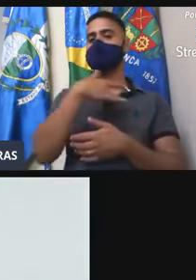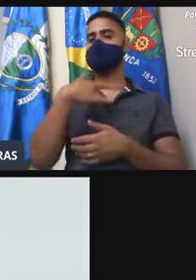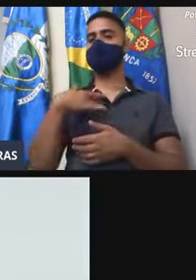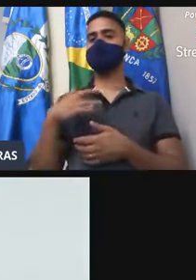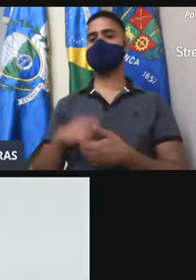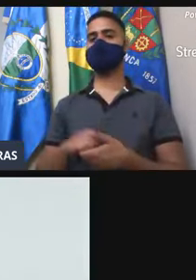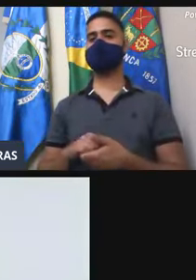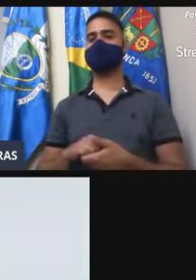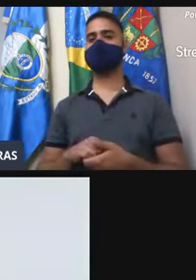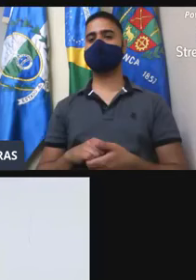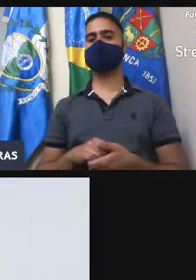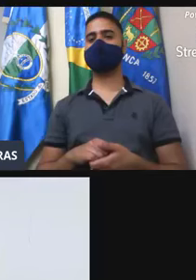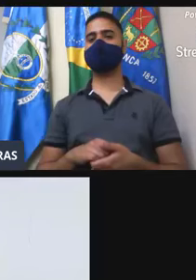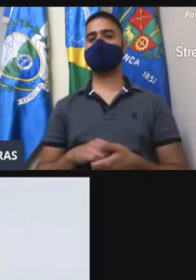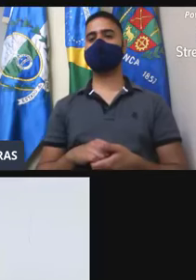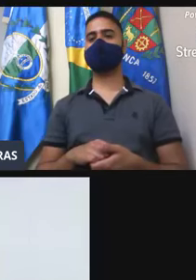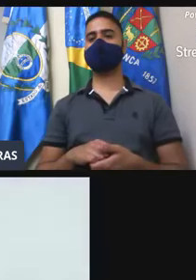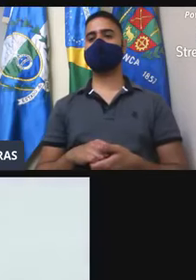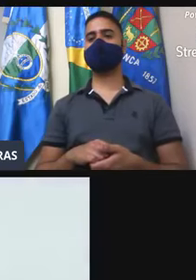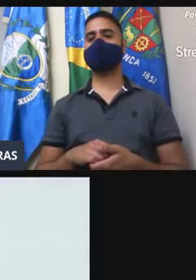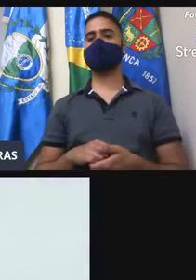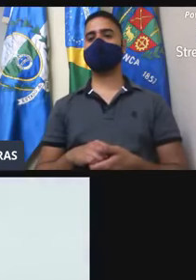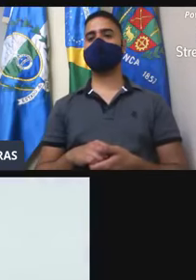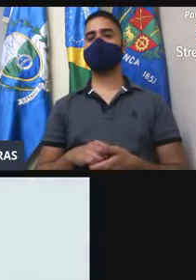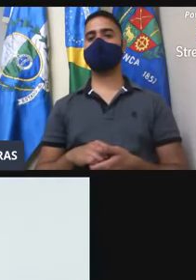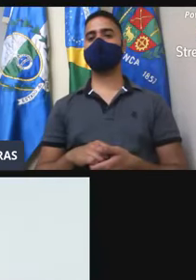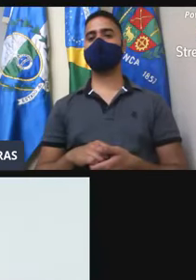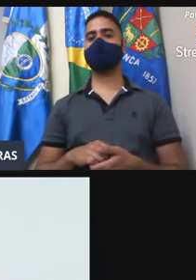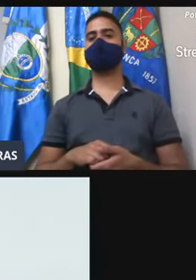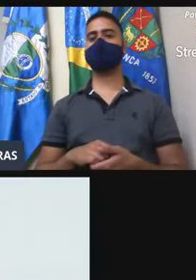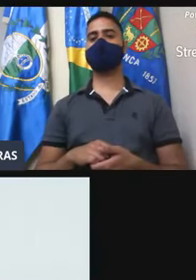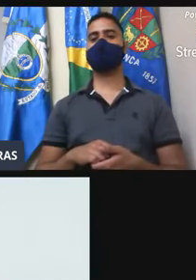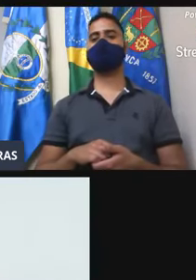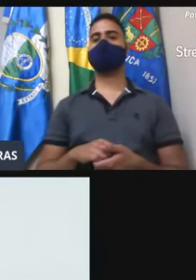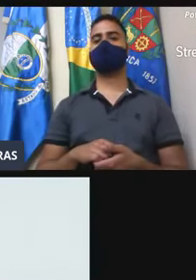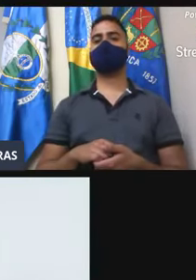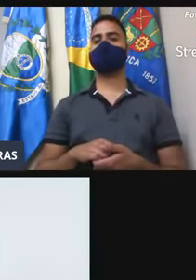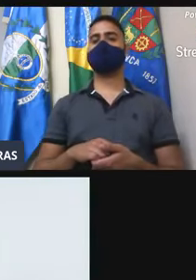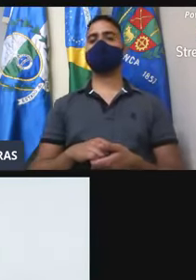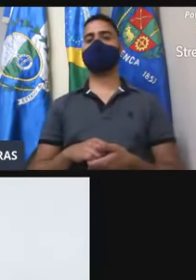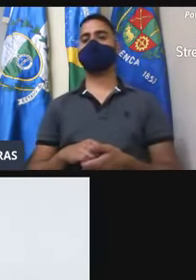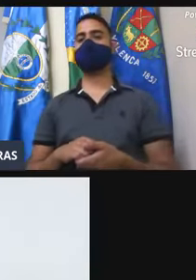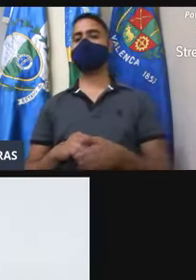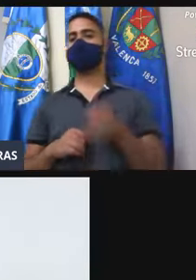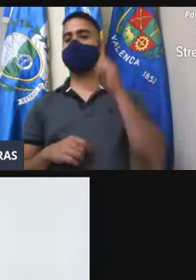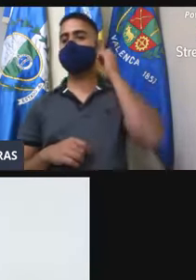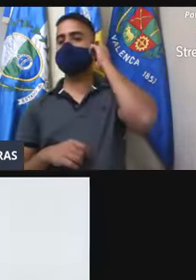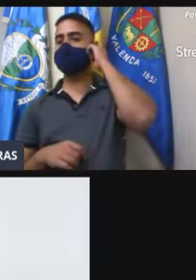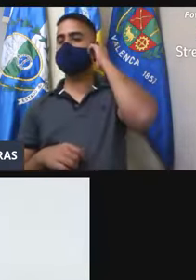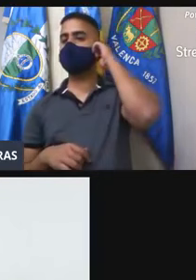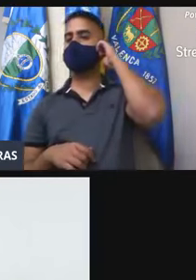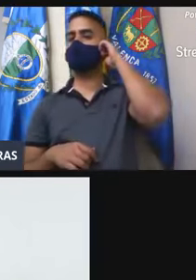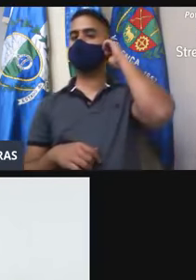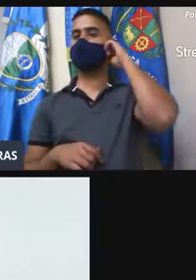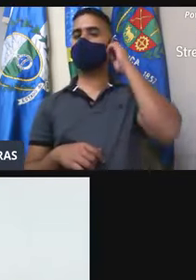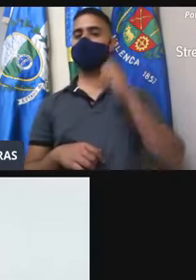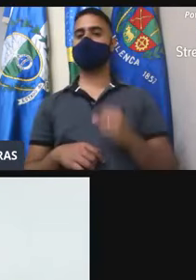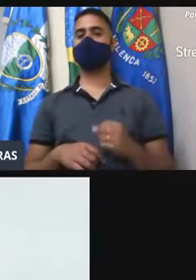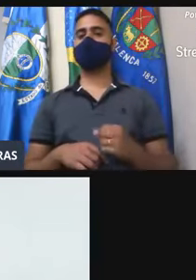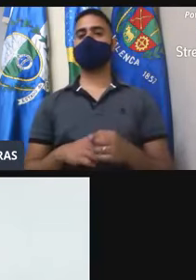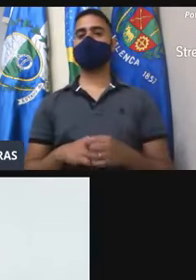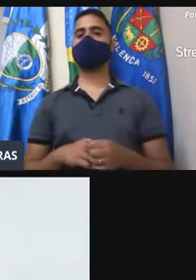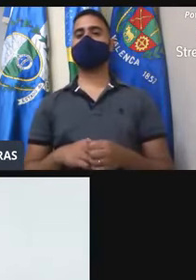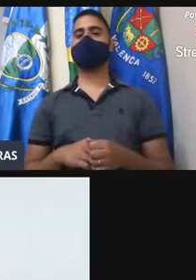vê, igual o vereador professor Rafael falou, que as coisas já vão começar a voltar ao normal.